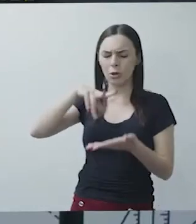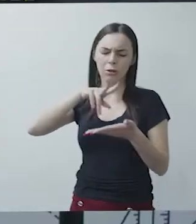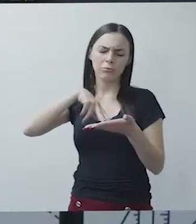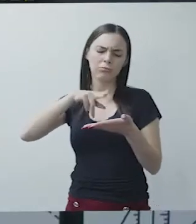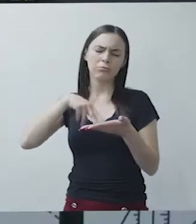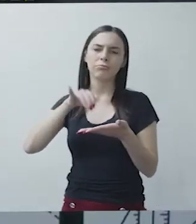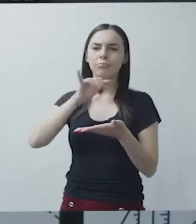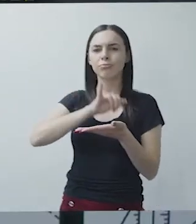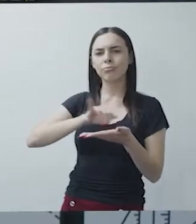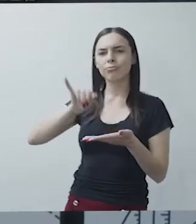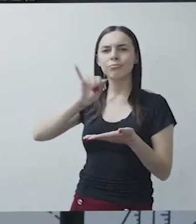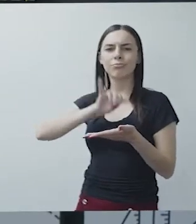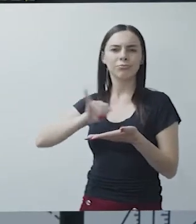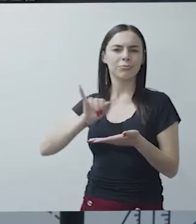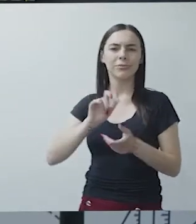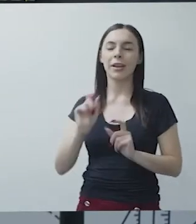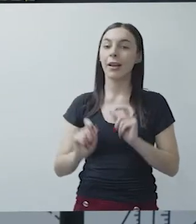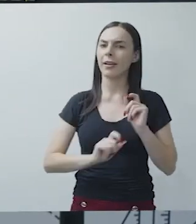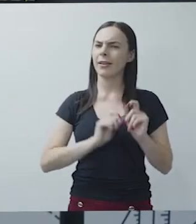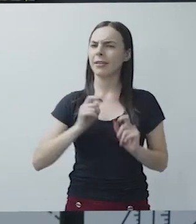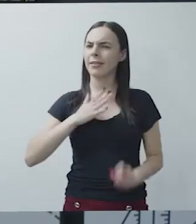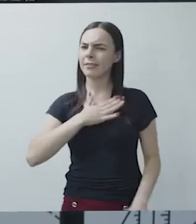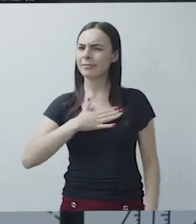quem adora uma história.